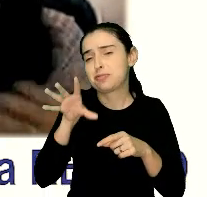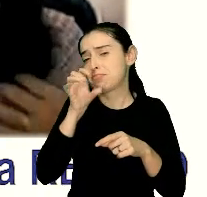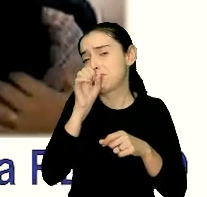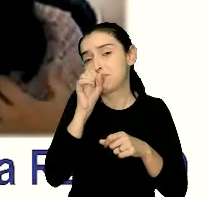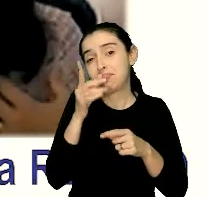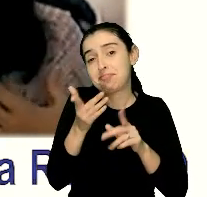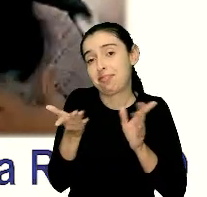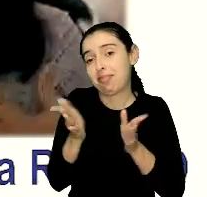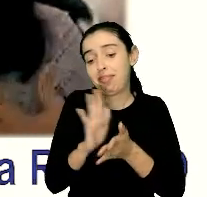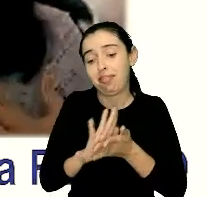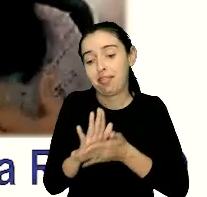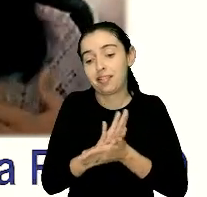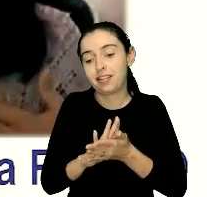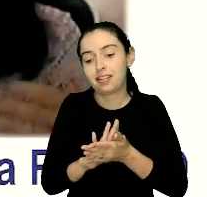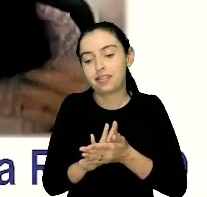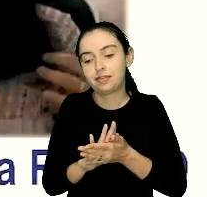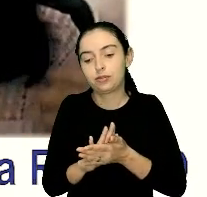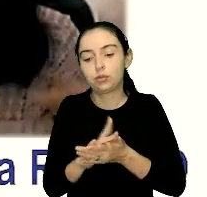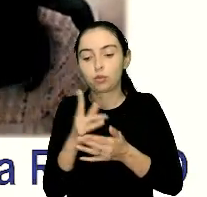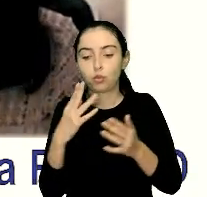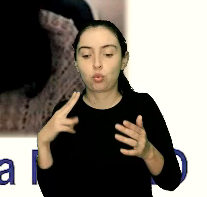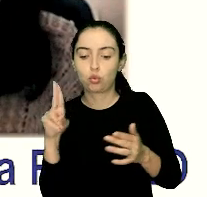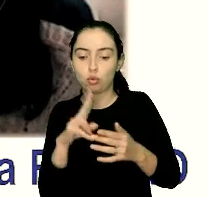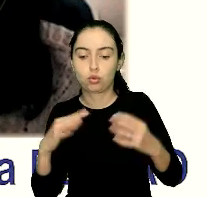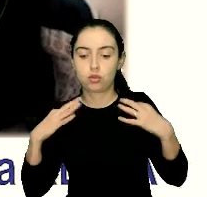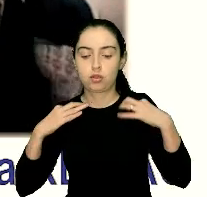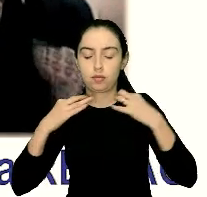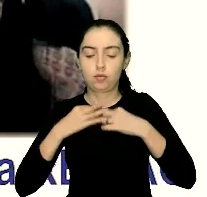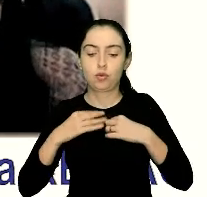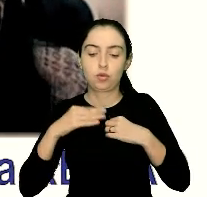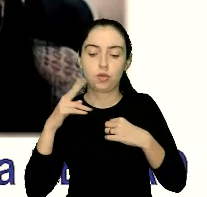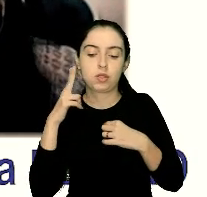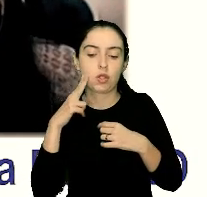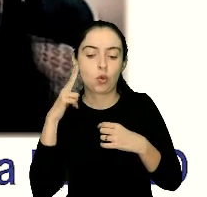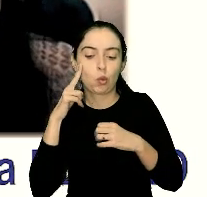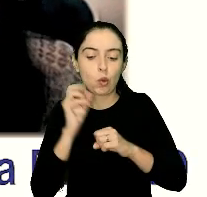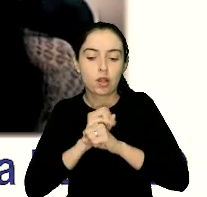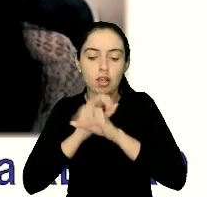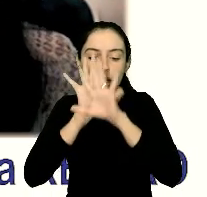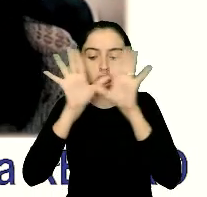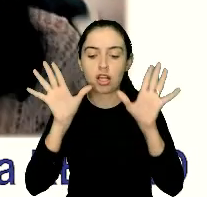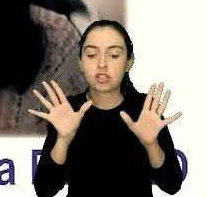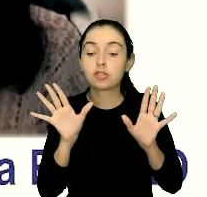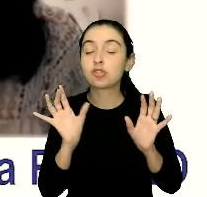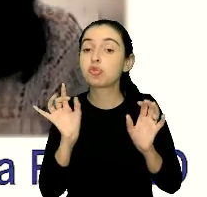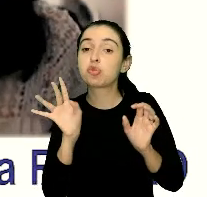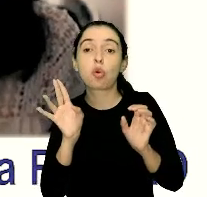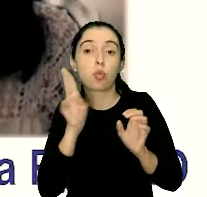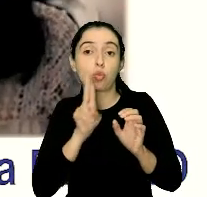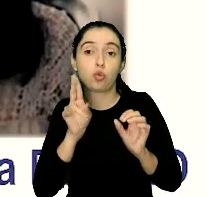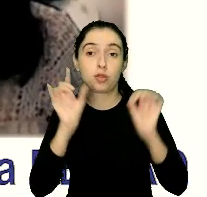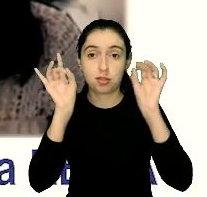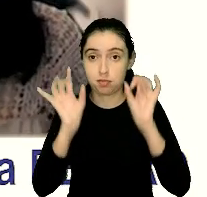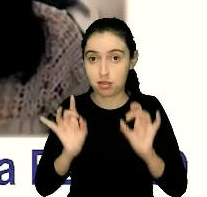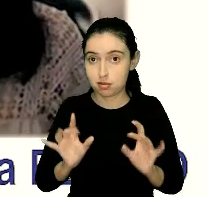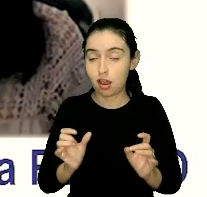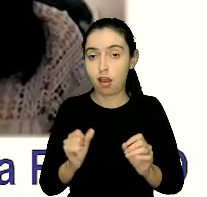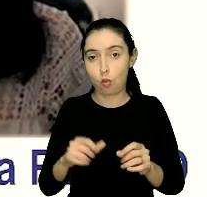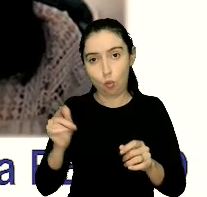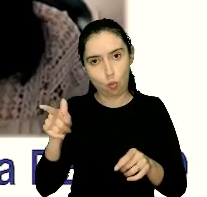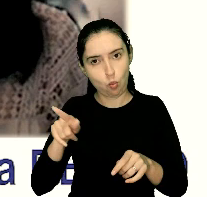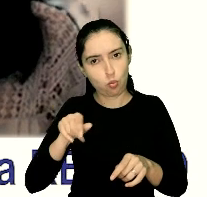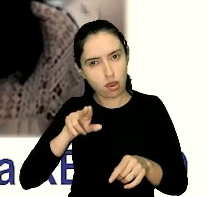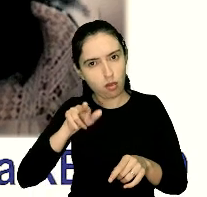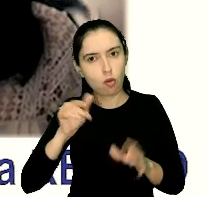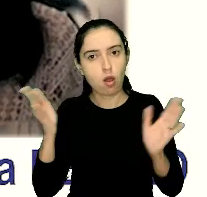uma blusa rosa clara, que eu só uso em momentos especiais, como esse. Ela é de cetim, tem